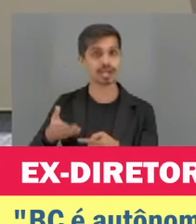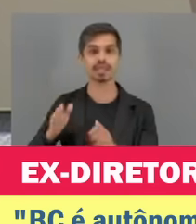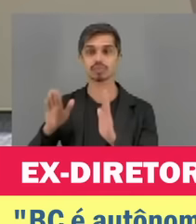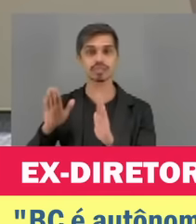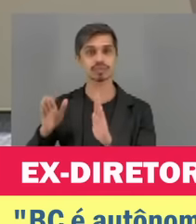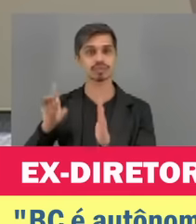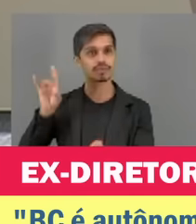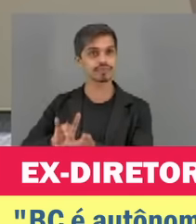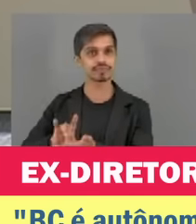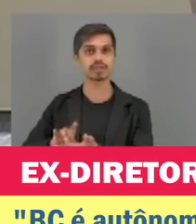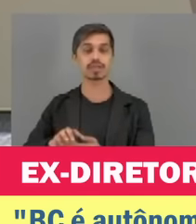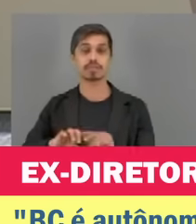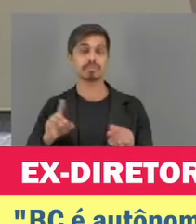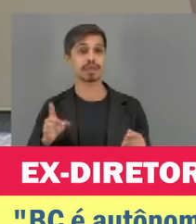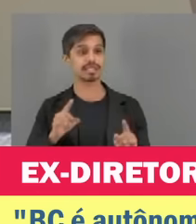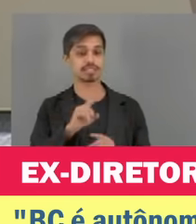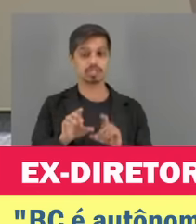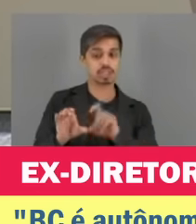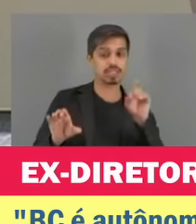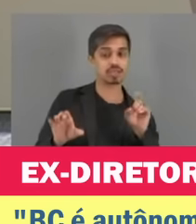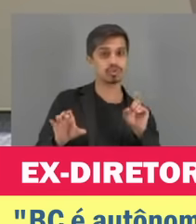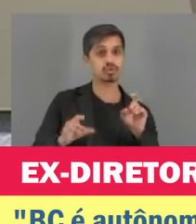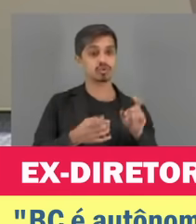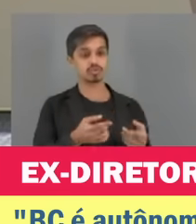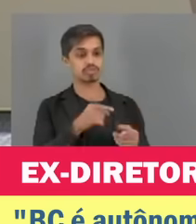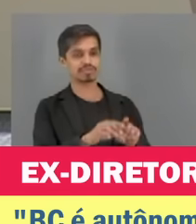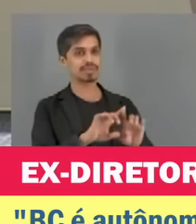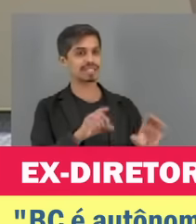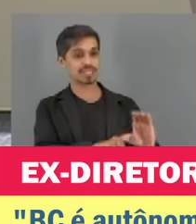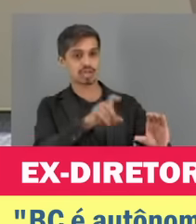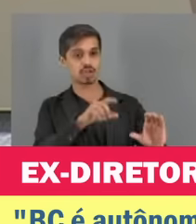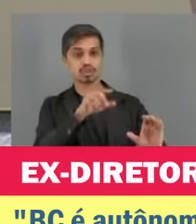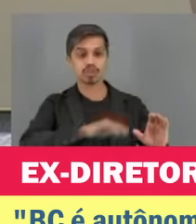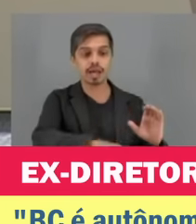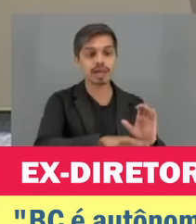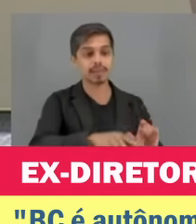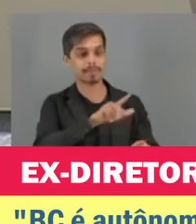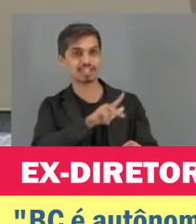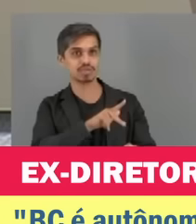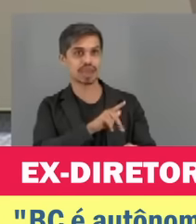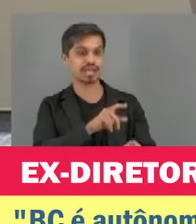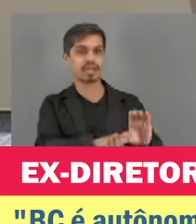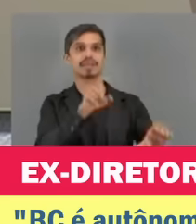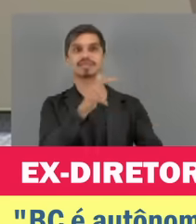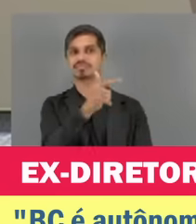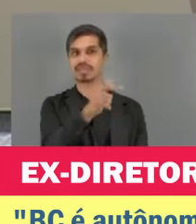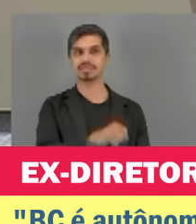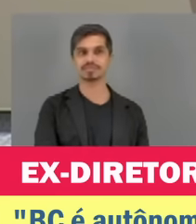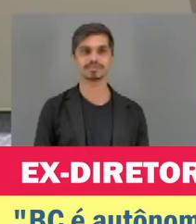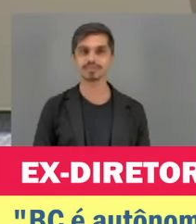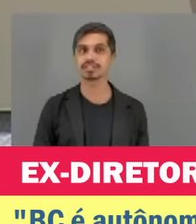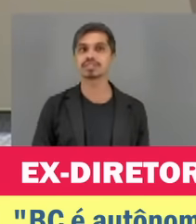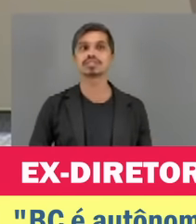não é uma autonomia em relação a interesses financeiros privados, a lobbies privados. Então você veja aqui o seguinte,